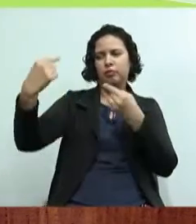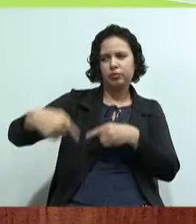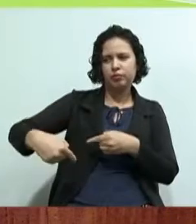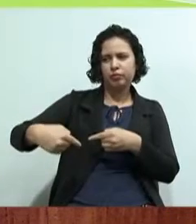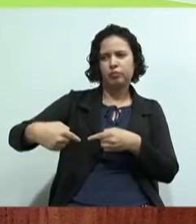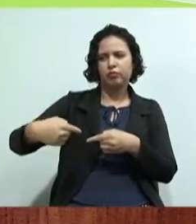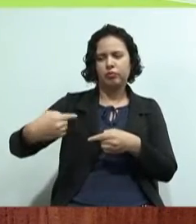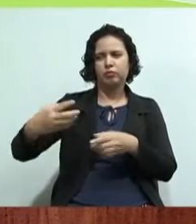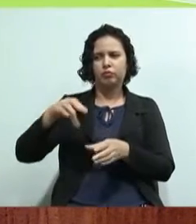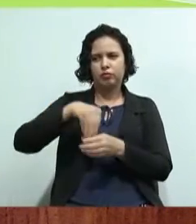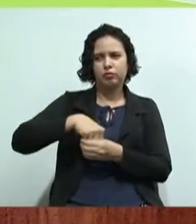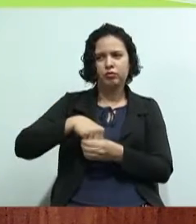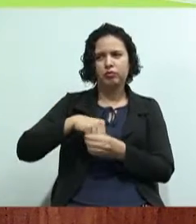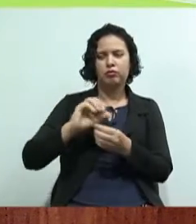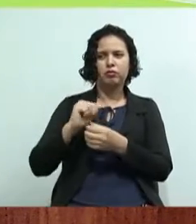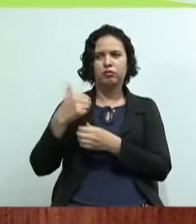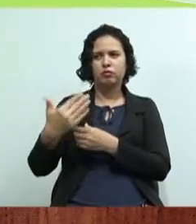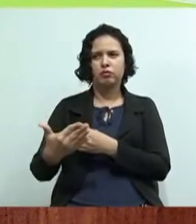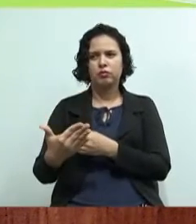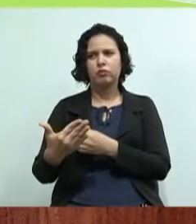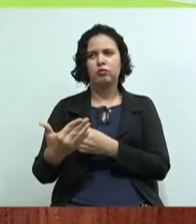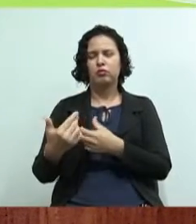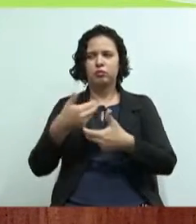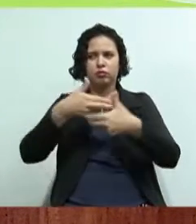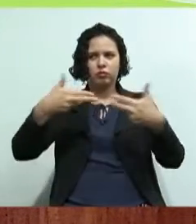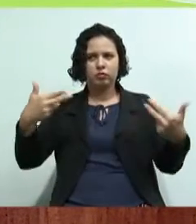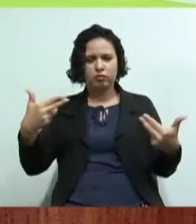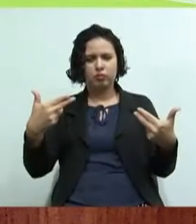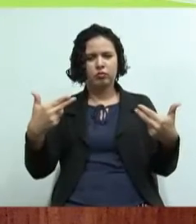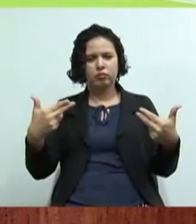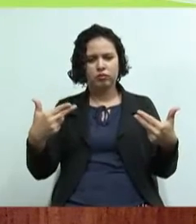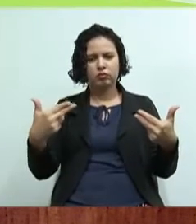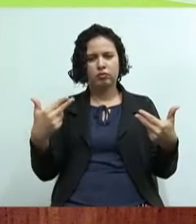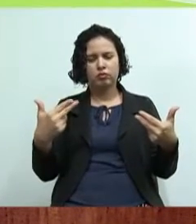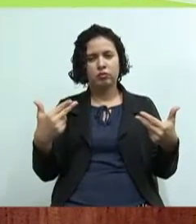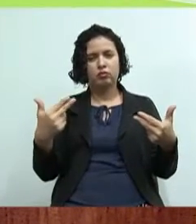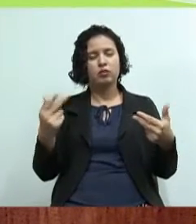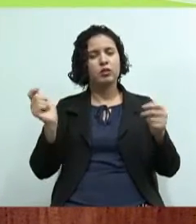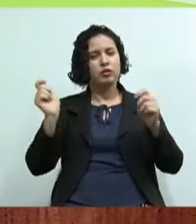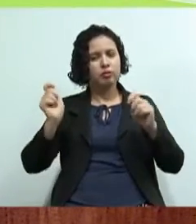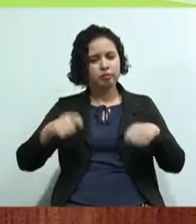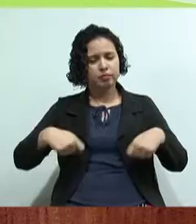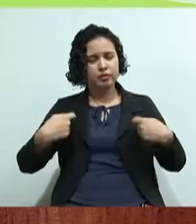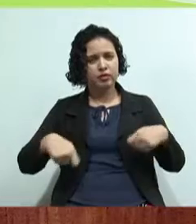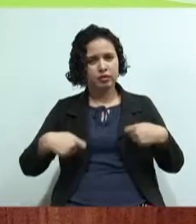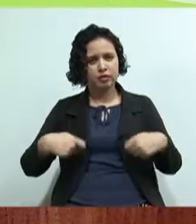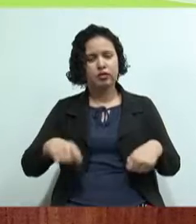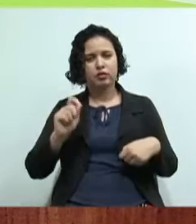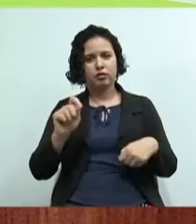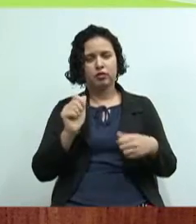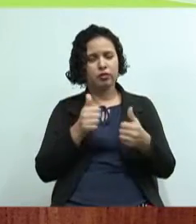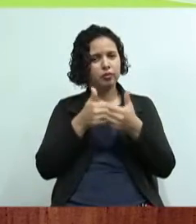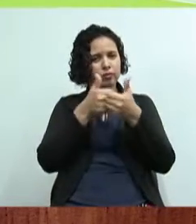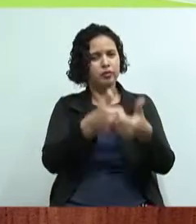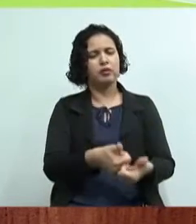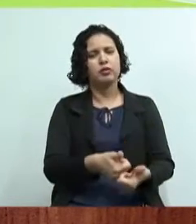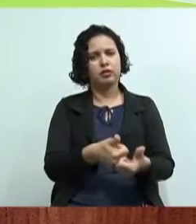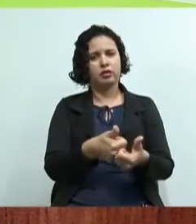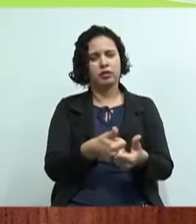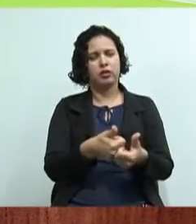internas, em virtude da conjuntura política e econômica que a organização está sujeita, ele precisa ser acompanhado